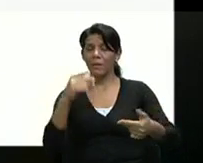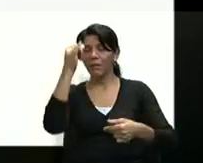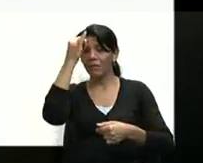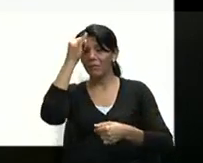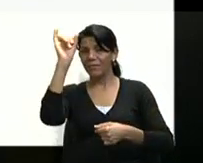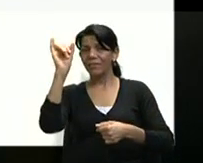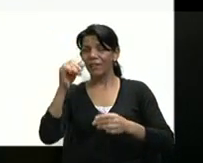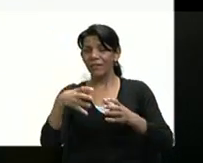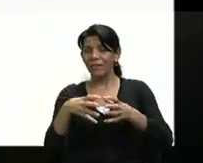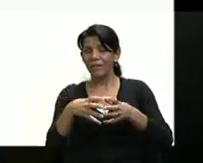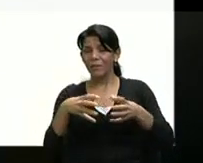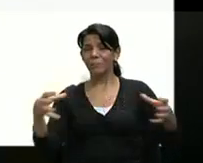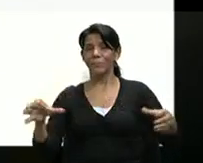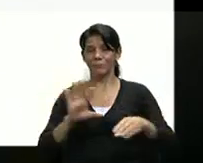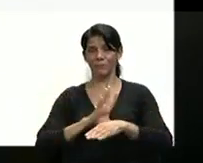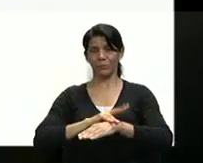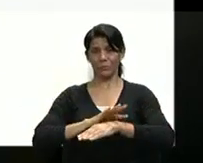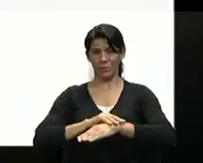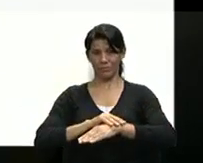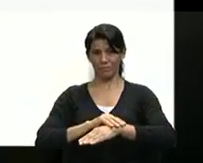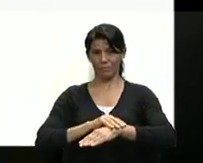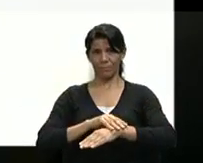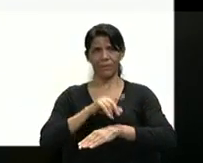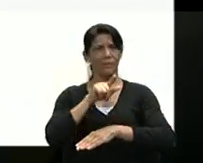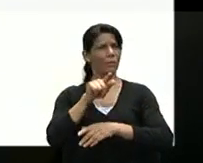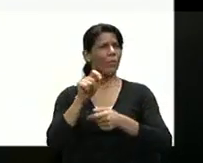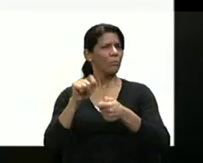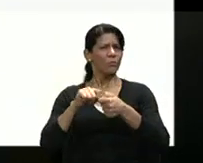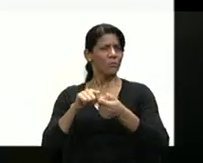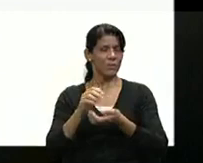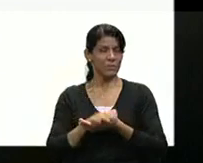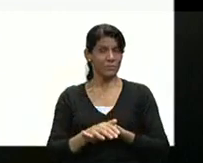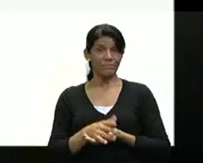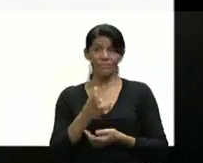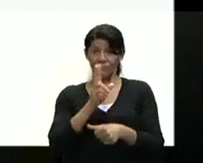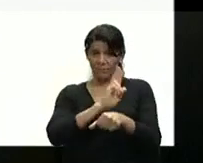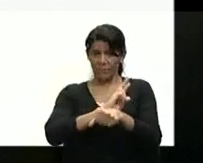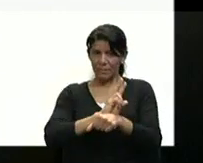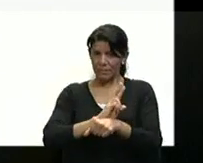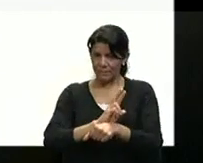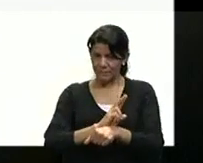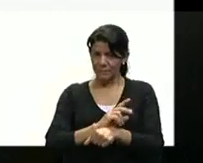e doenças. E como isso é feito? Fiscalizando,